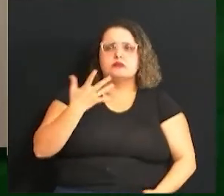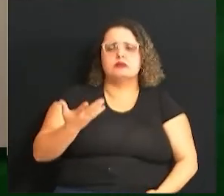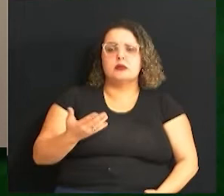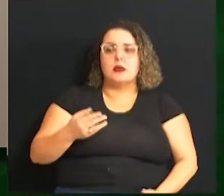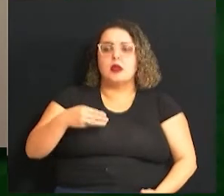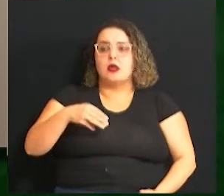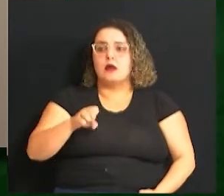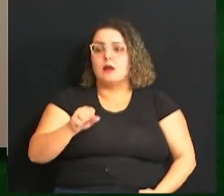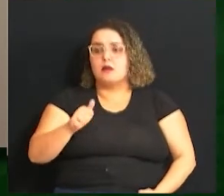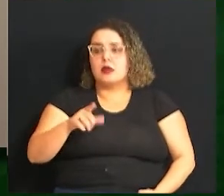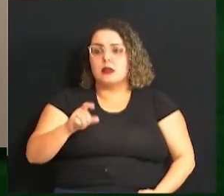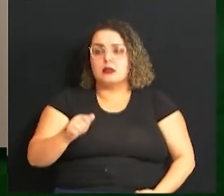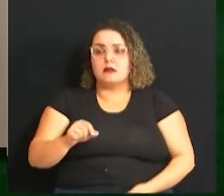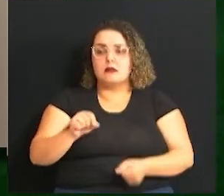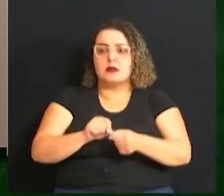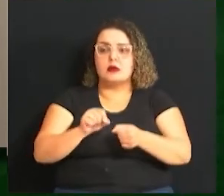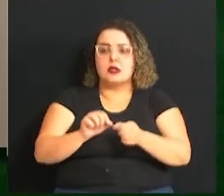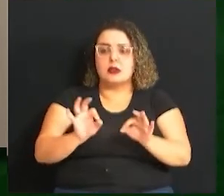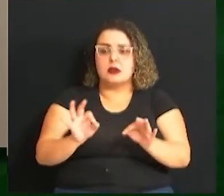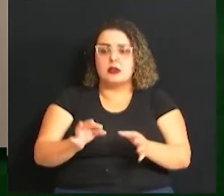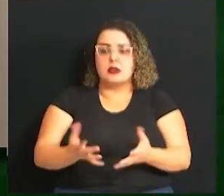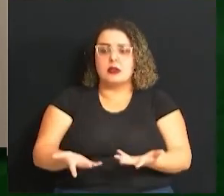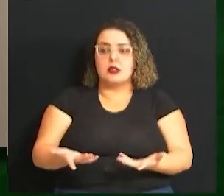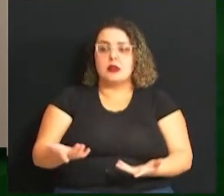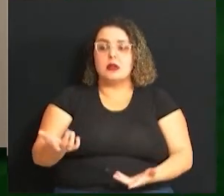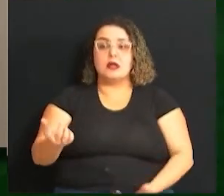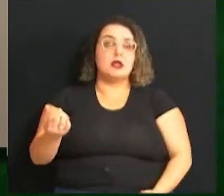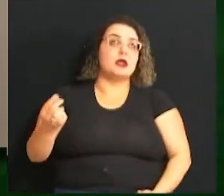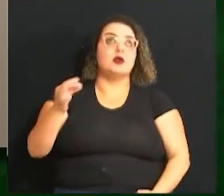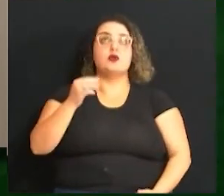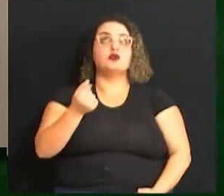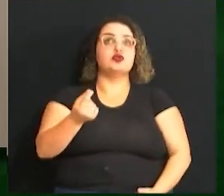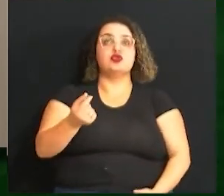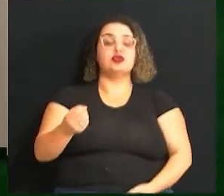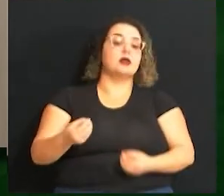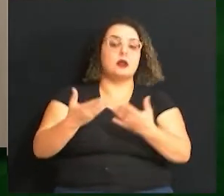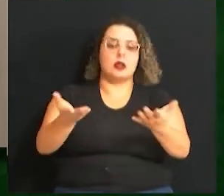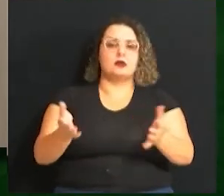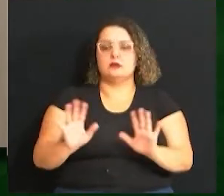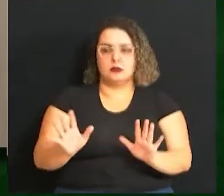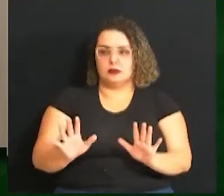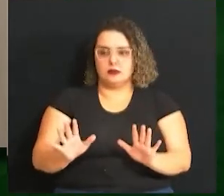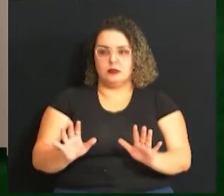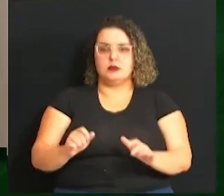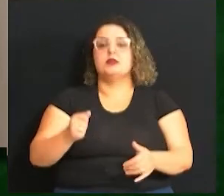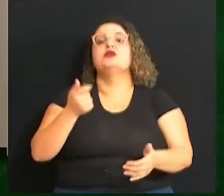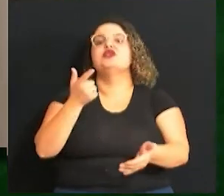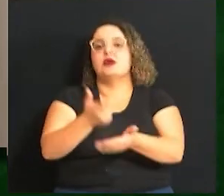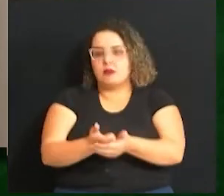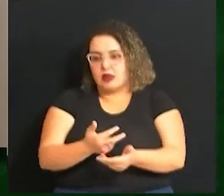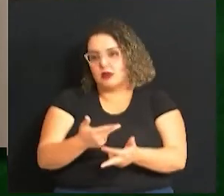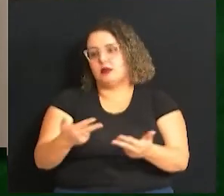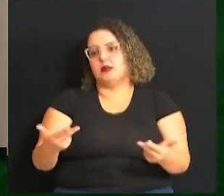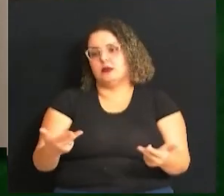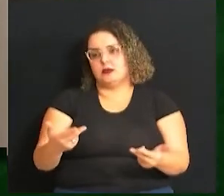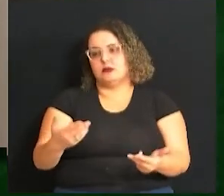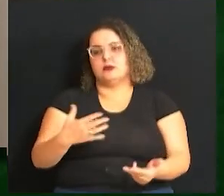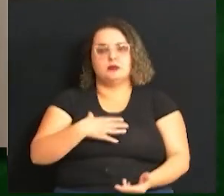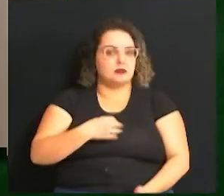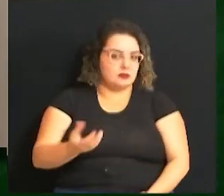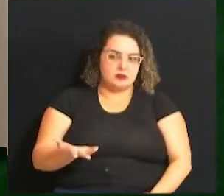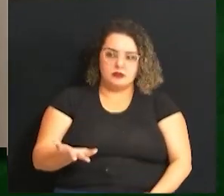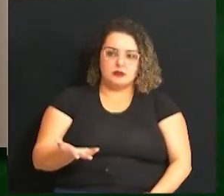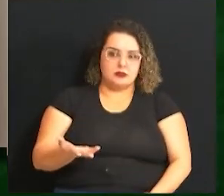der a mesada para o meu filho sem pagar por nada que ele faça, ele vai achar que dinheiro cai do céu? Você já paga pelas coisas do seu